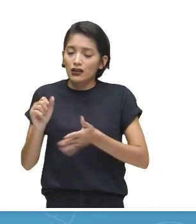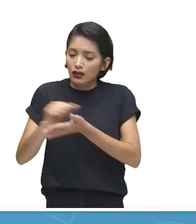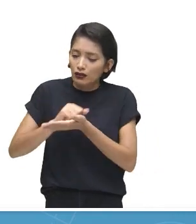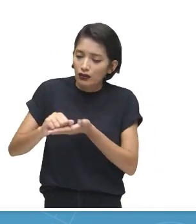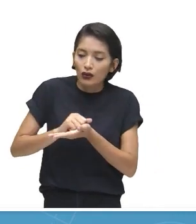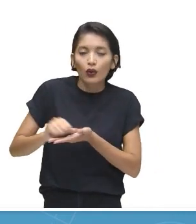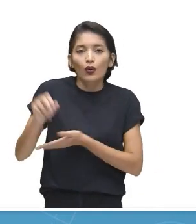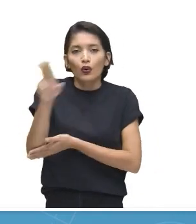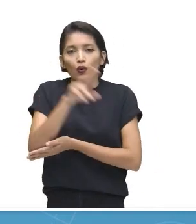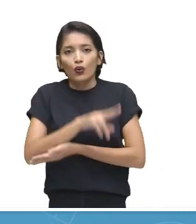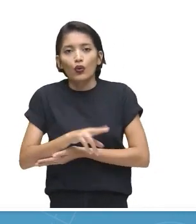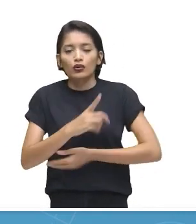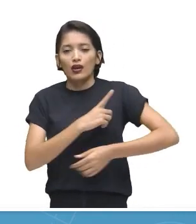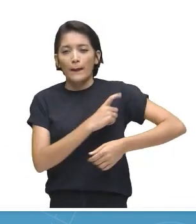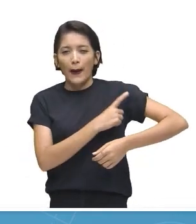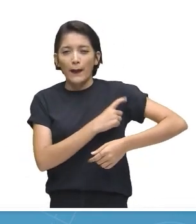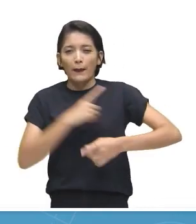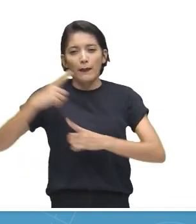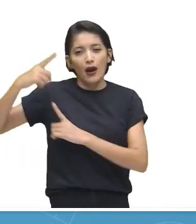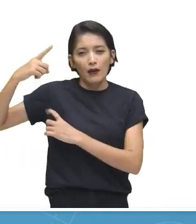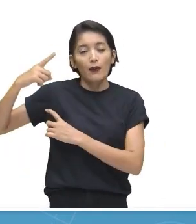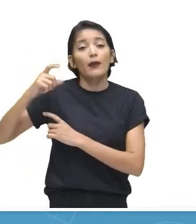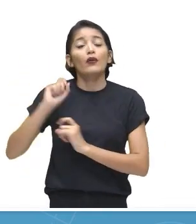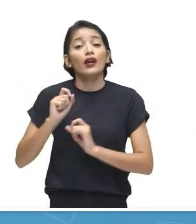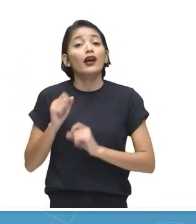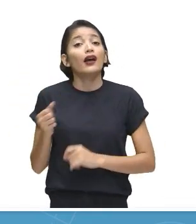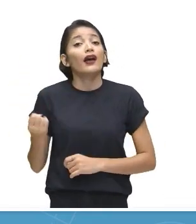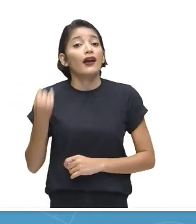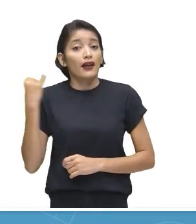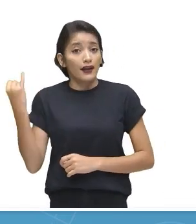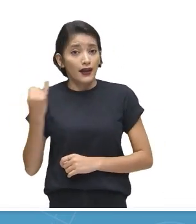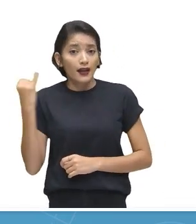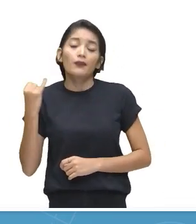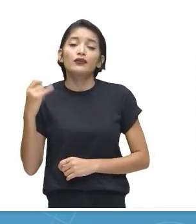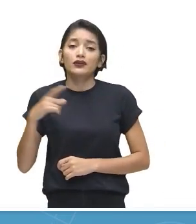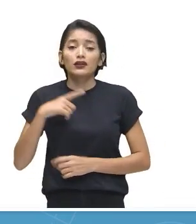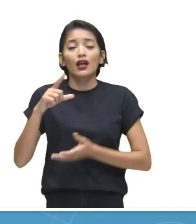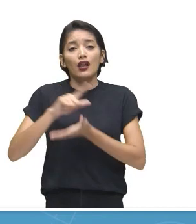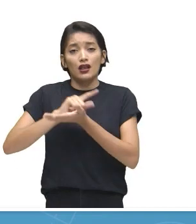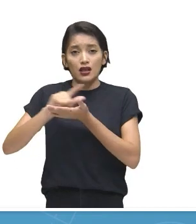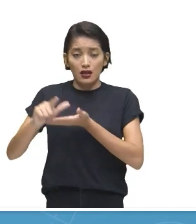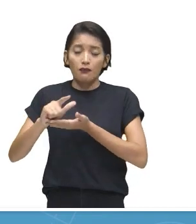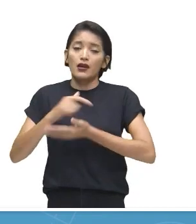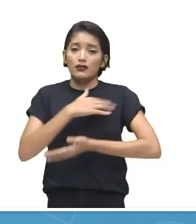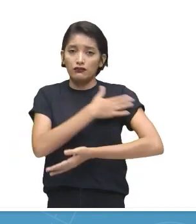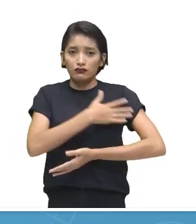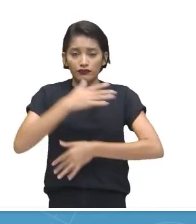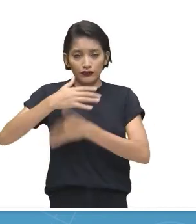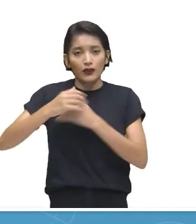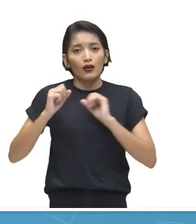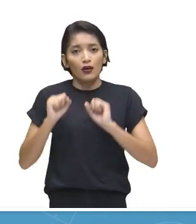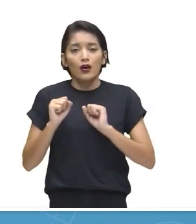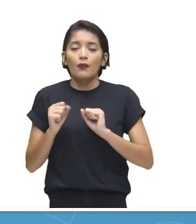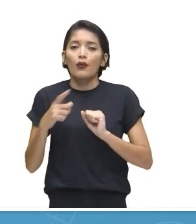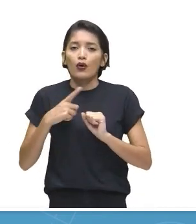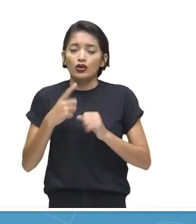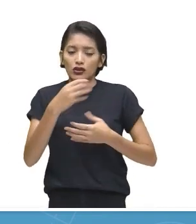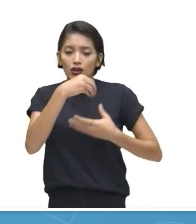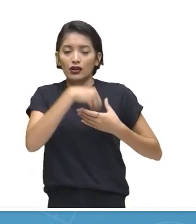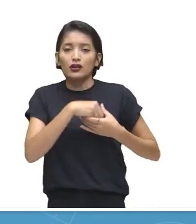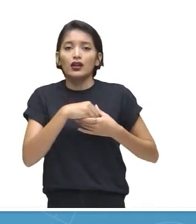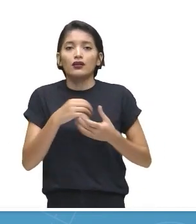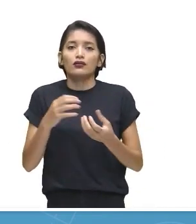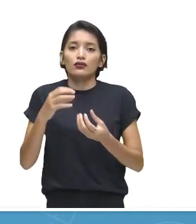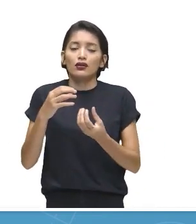não utiliza ali o desodorante, né? É importante fazer essa higiene correta, porque esse suor pode abrigar ali fungos e